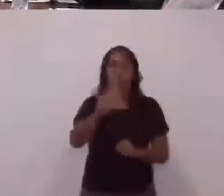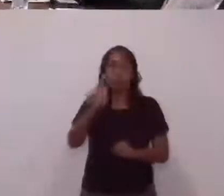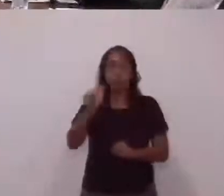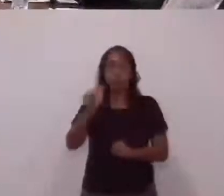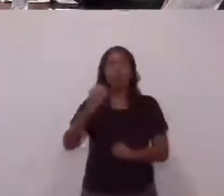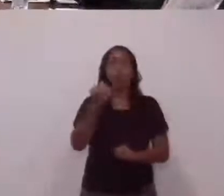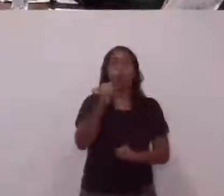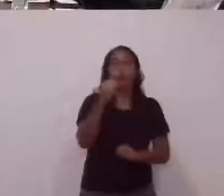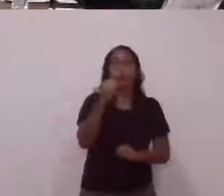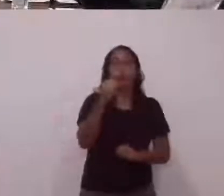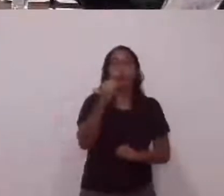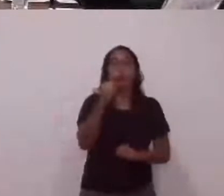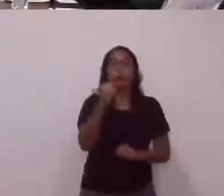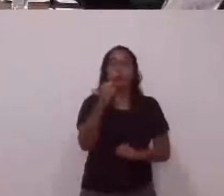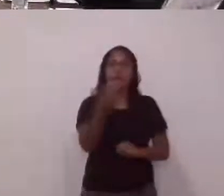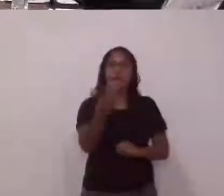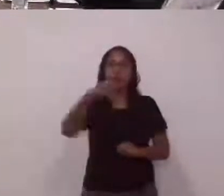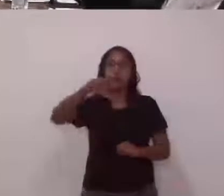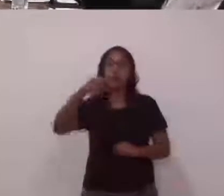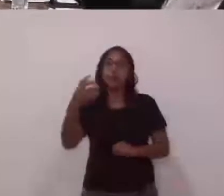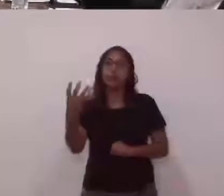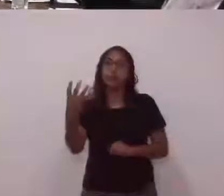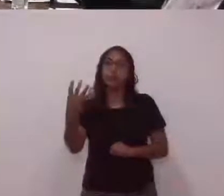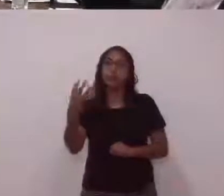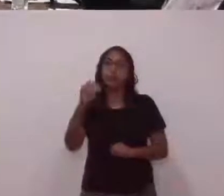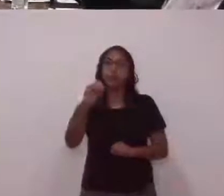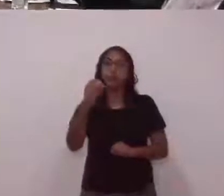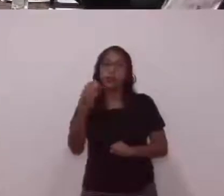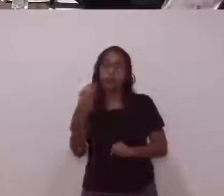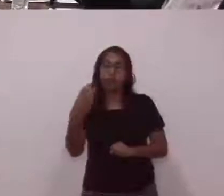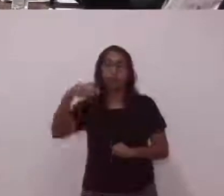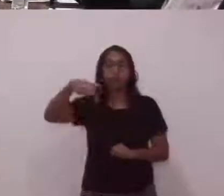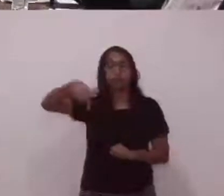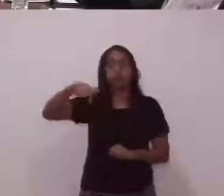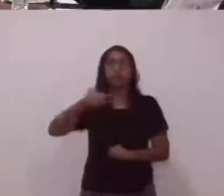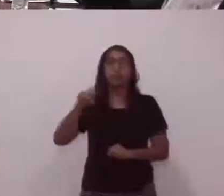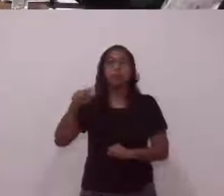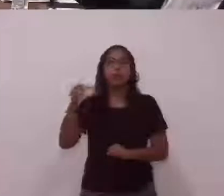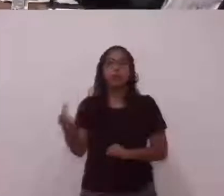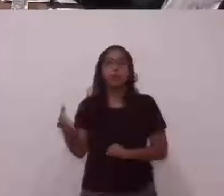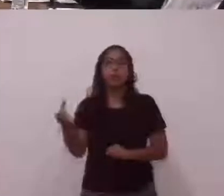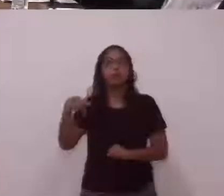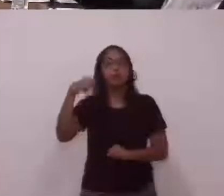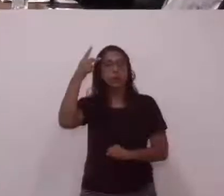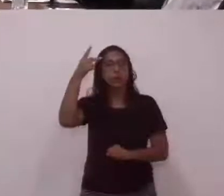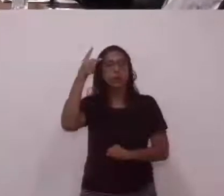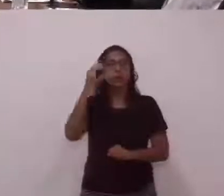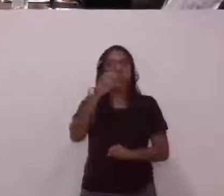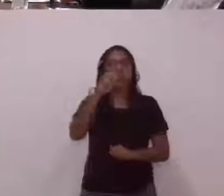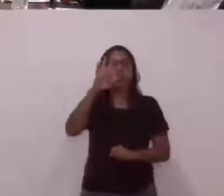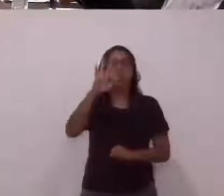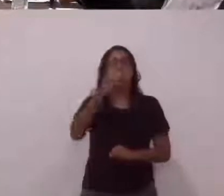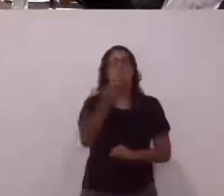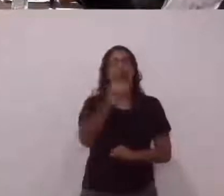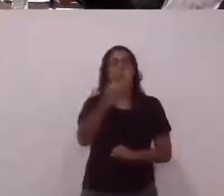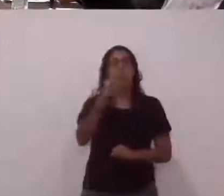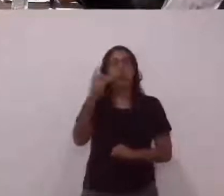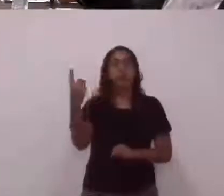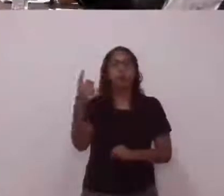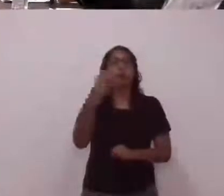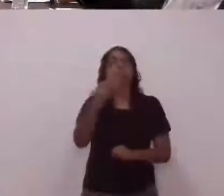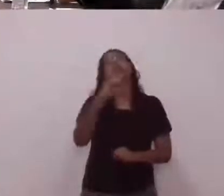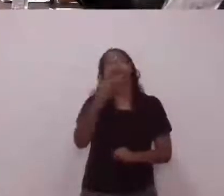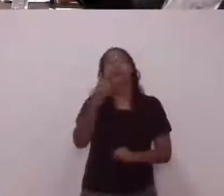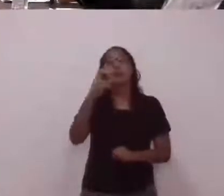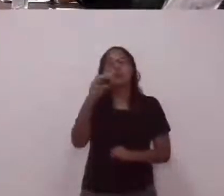8, 3, 9, 4, 0, 3, 7, barra 6, São Paulo, CPF, 041, 420,